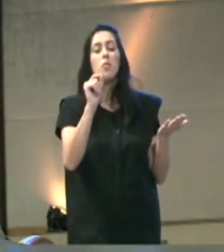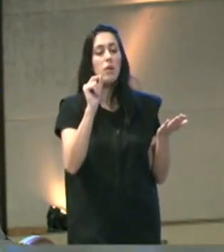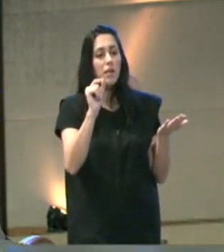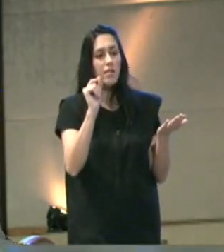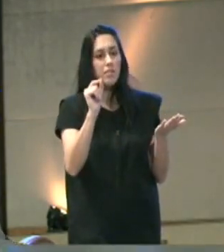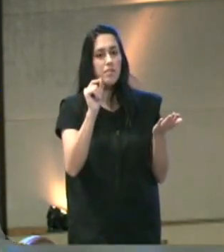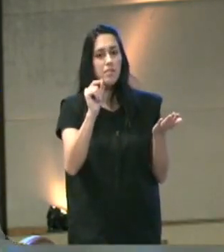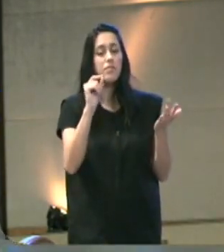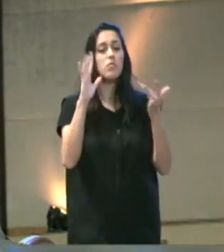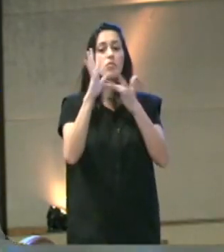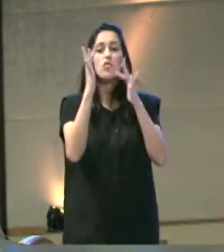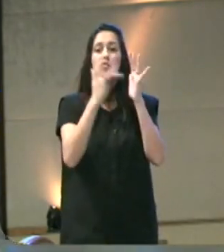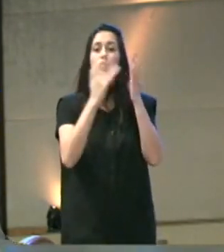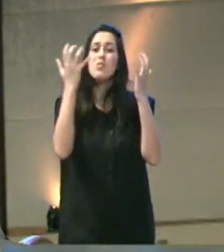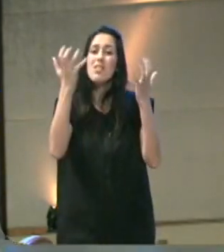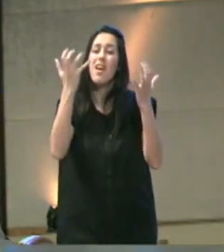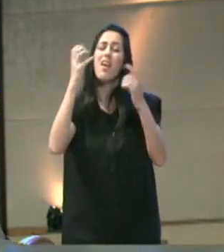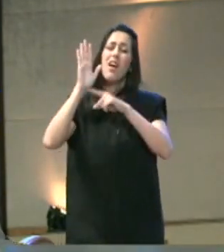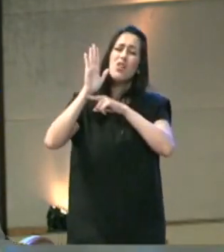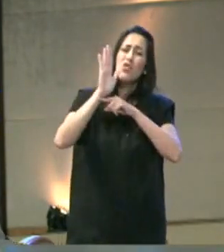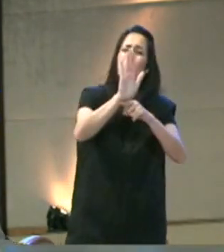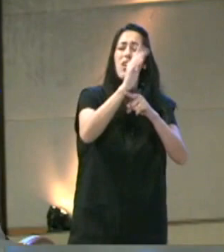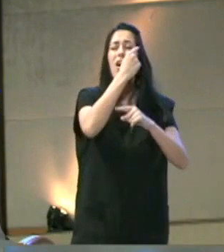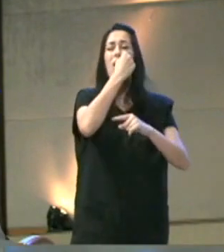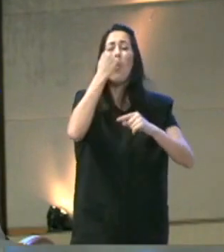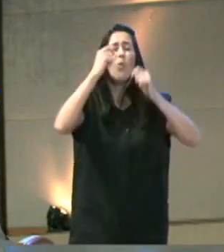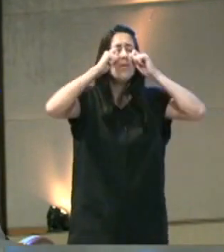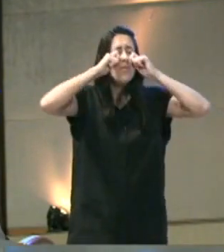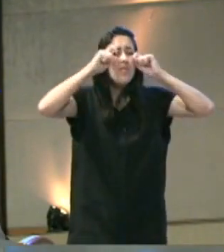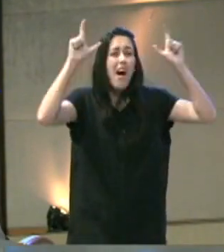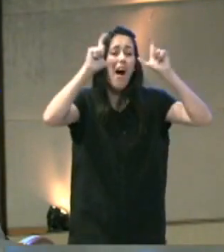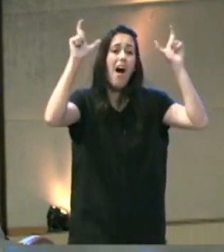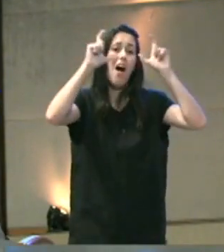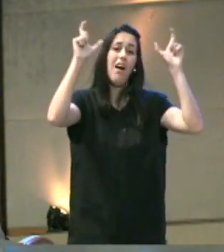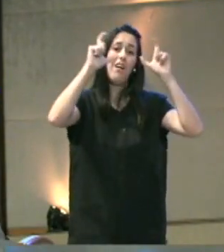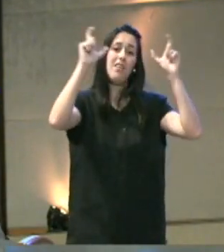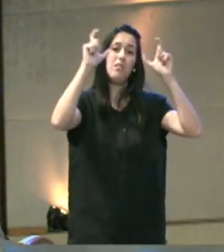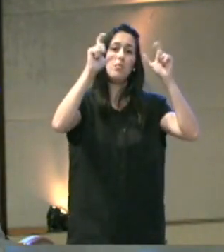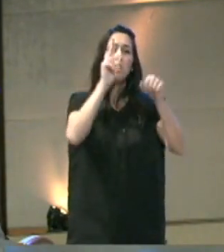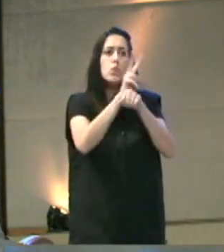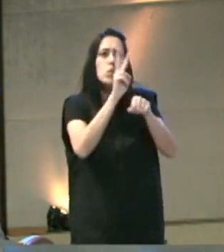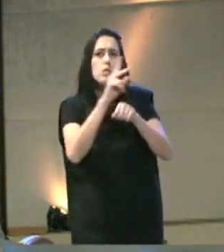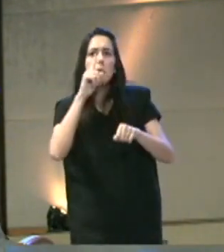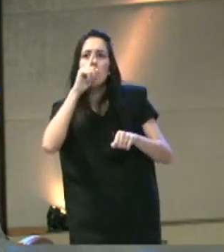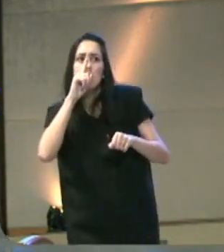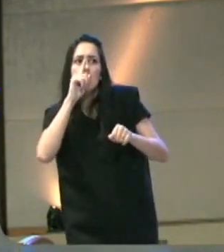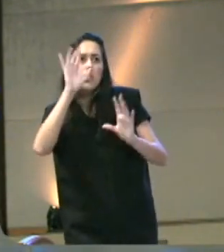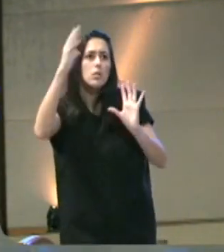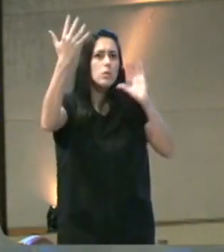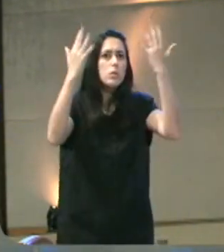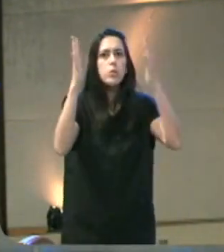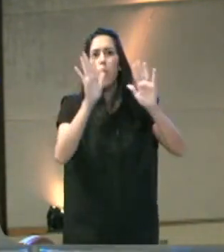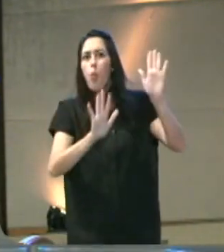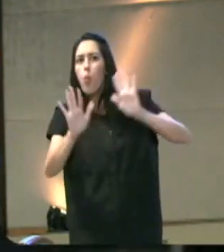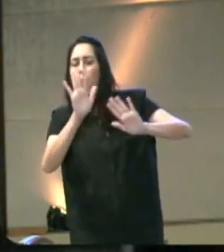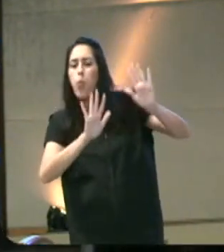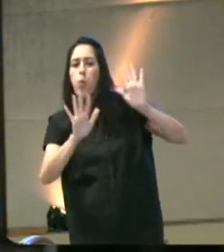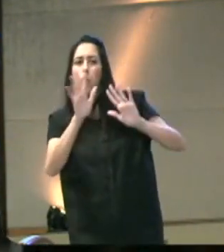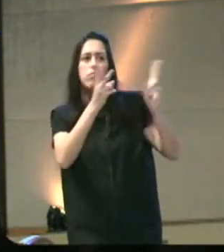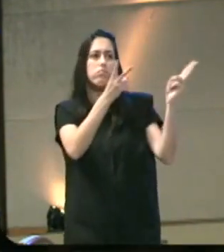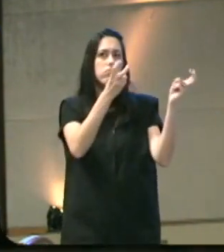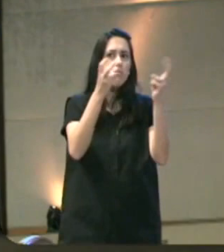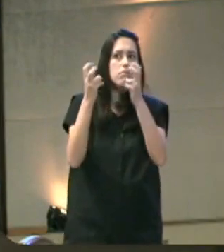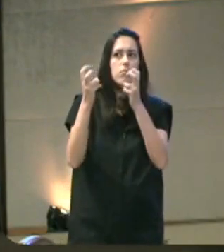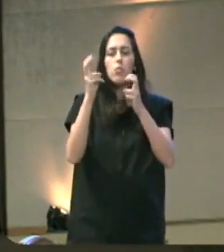que Jesus quer abrir os nossos olhos espirituais para discernir os perigos e as armadilhas que surgem diante